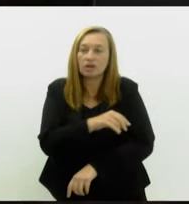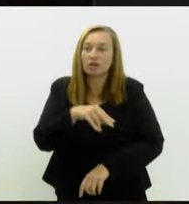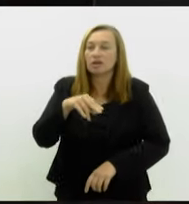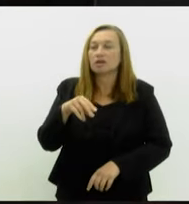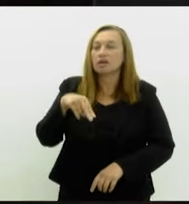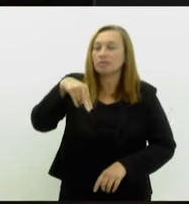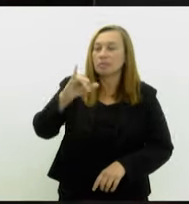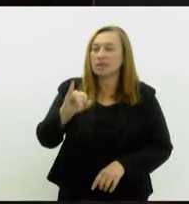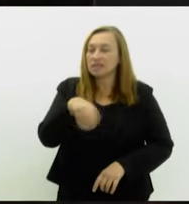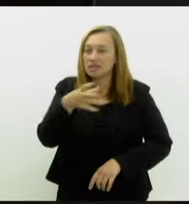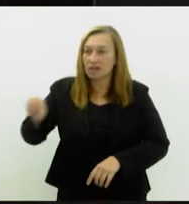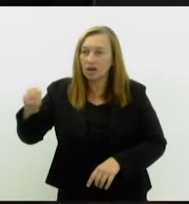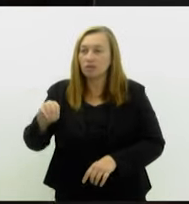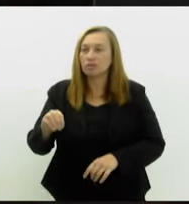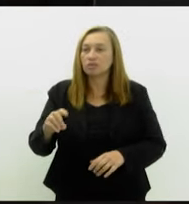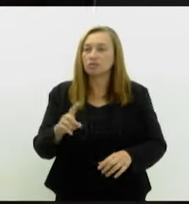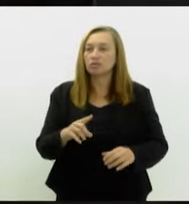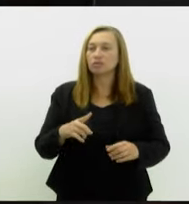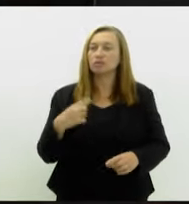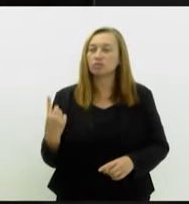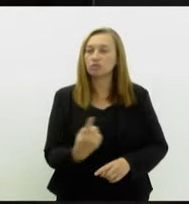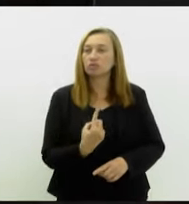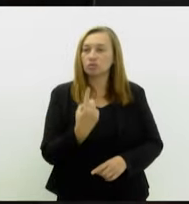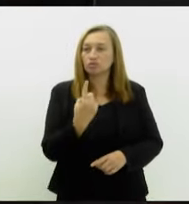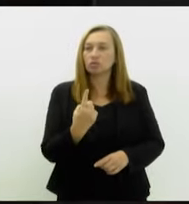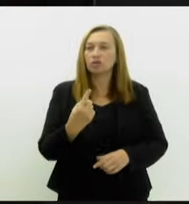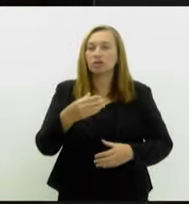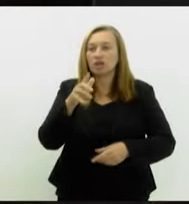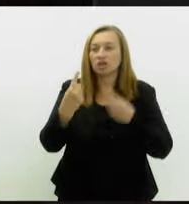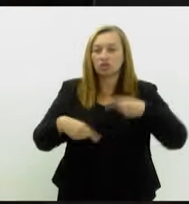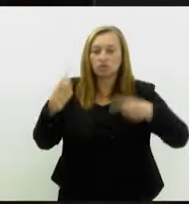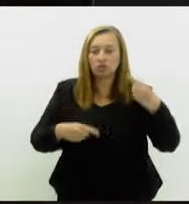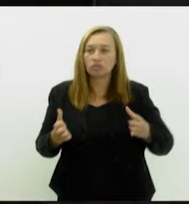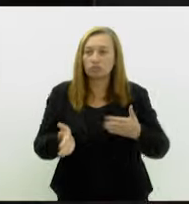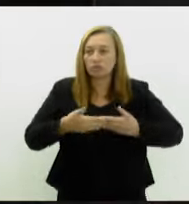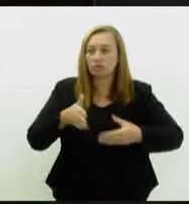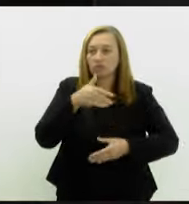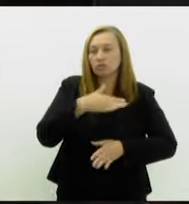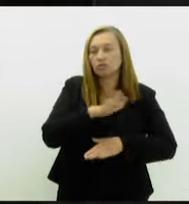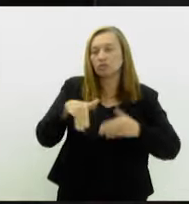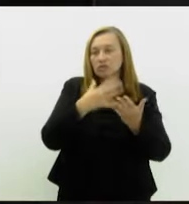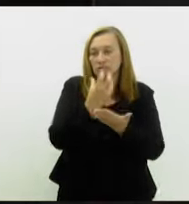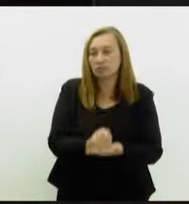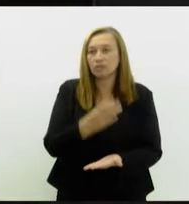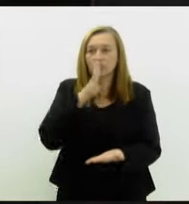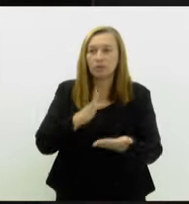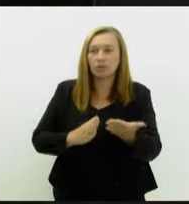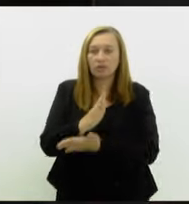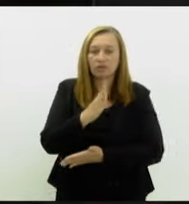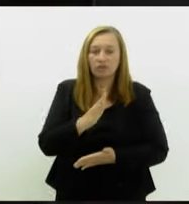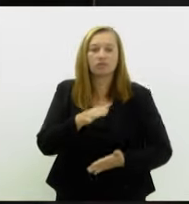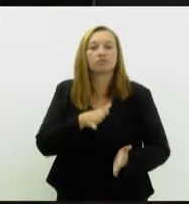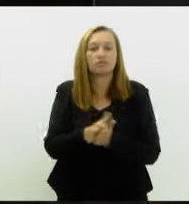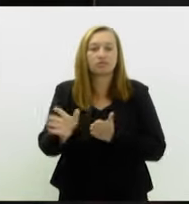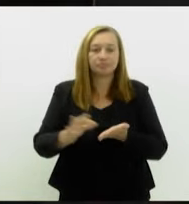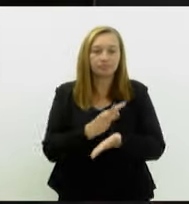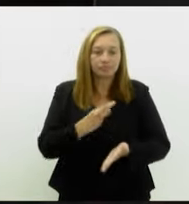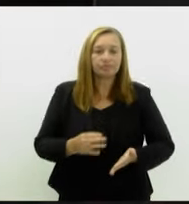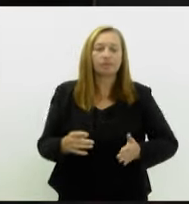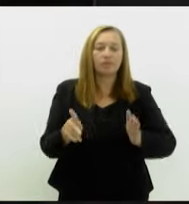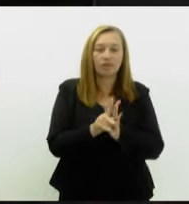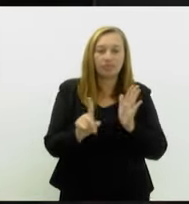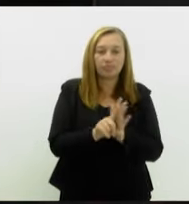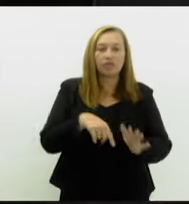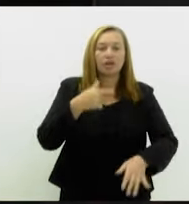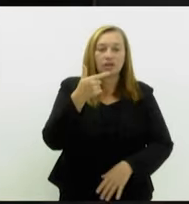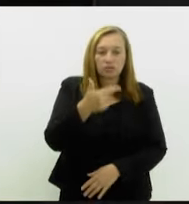discussão. Não havendo quem queira discutir, encerrada a discussão. Em votação, os senhores que aprovam permaneçam como estão. Aprovada, vai autógrafo. Projeto de lei